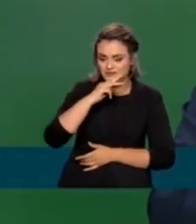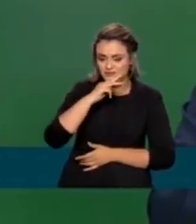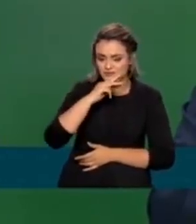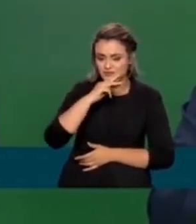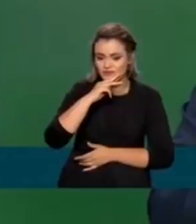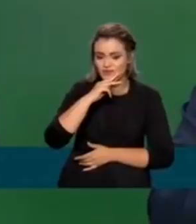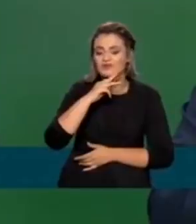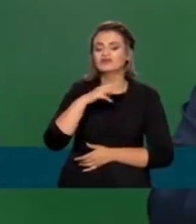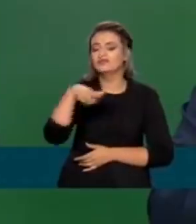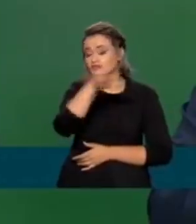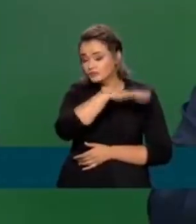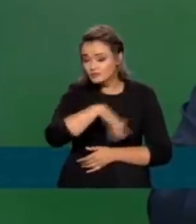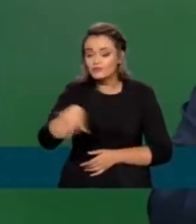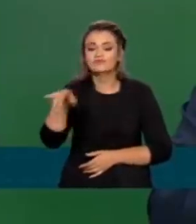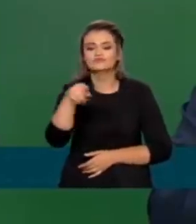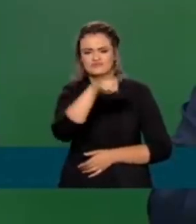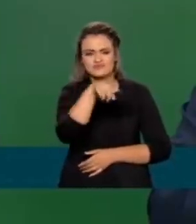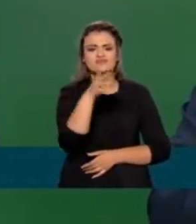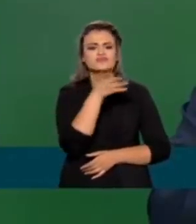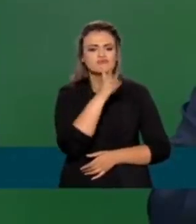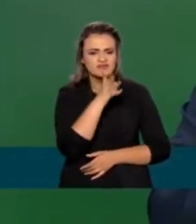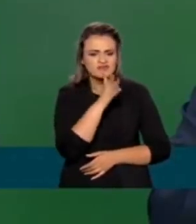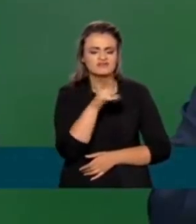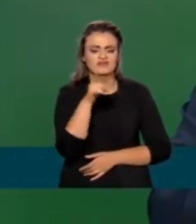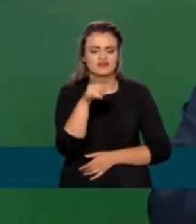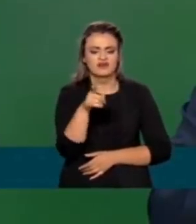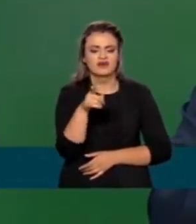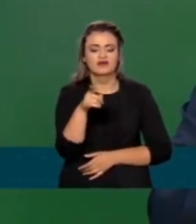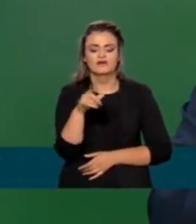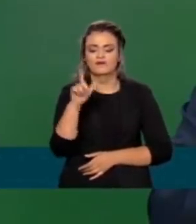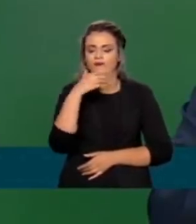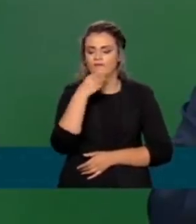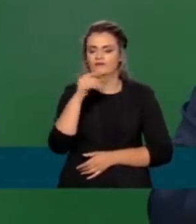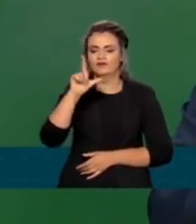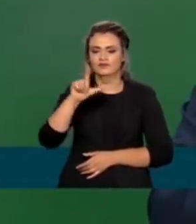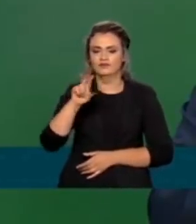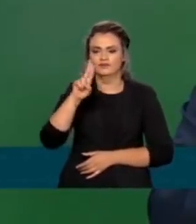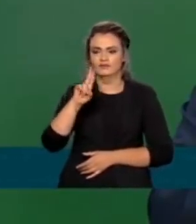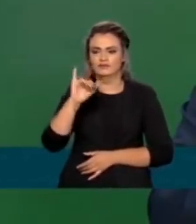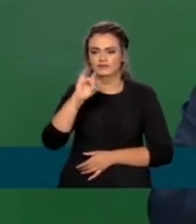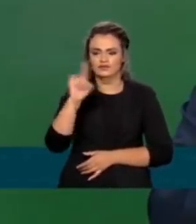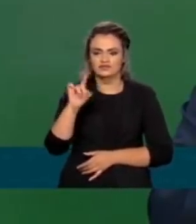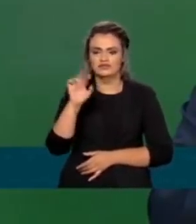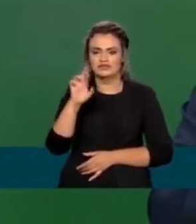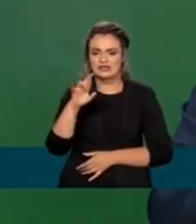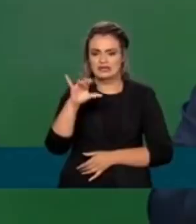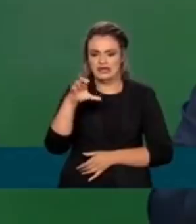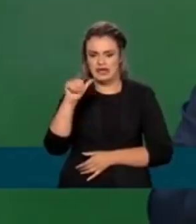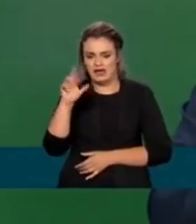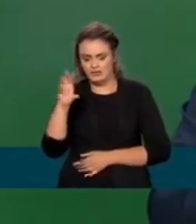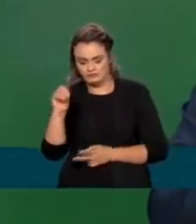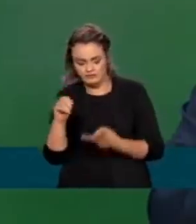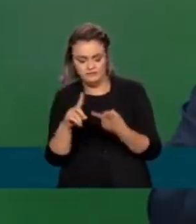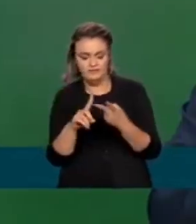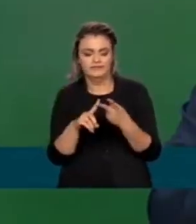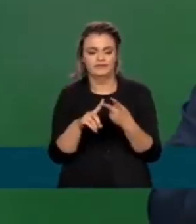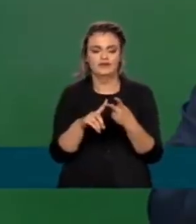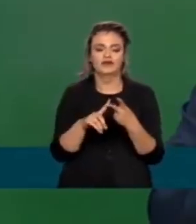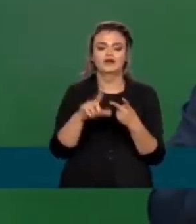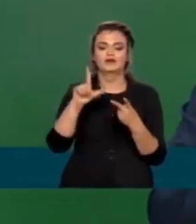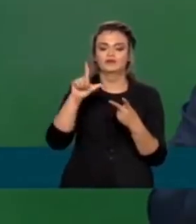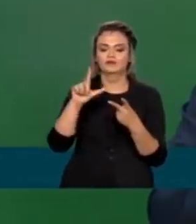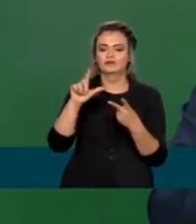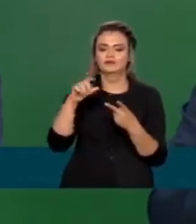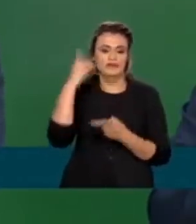de pleno conhecimento do senhor Luiz Ricardo Miranda, do senhor Luiz